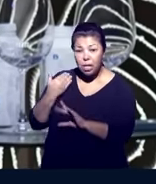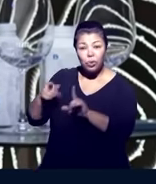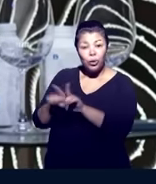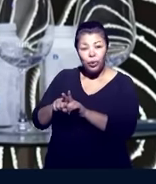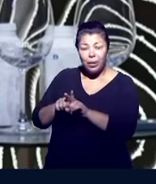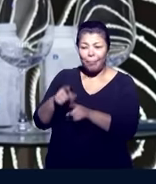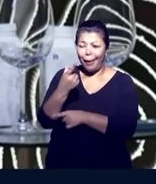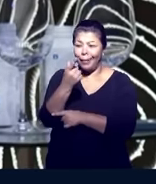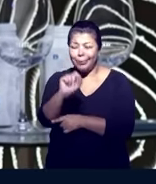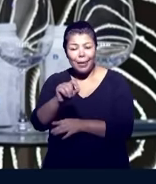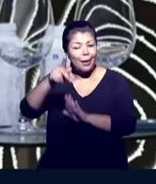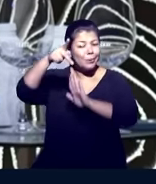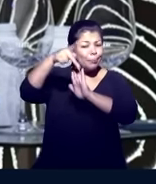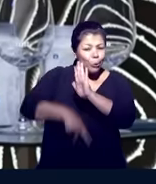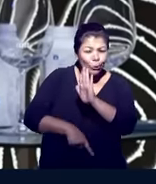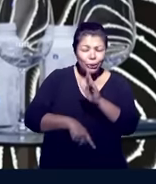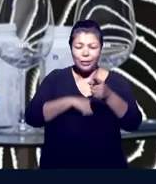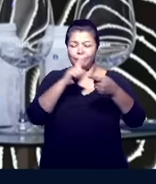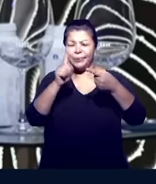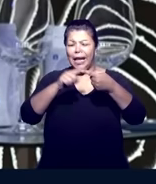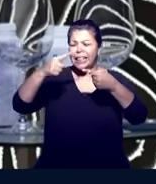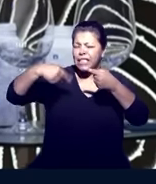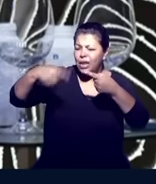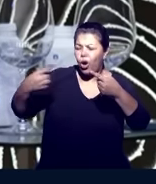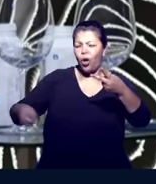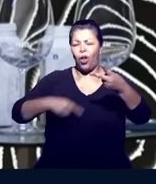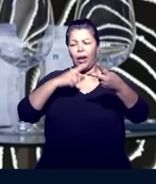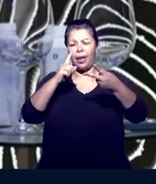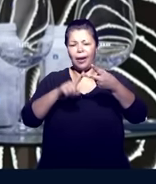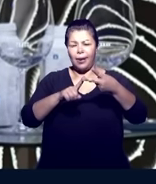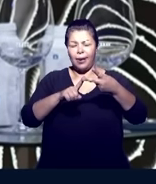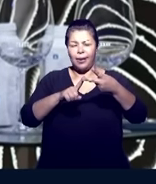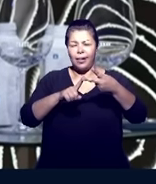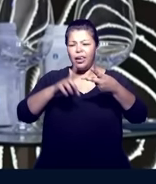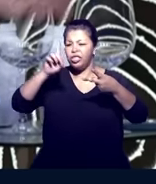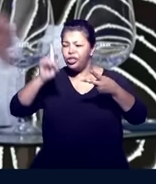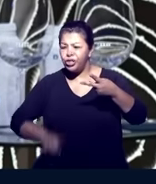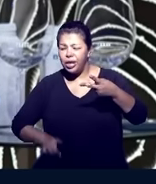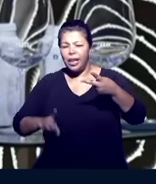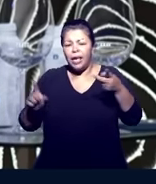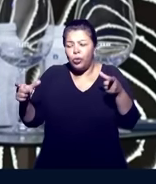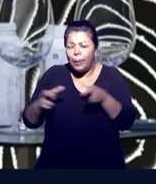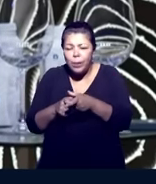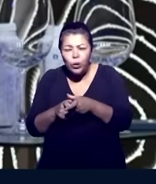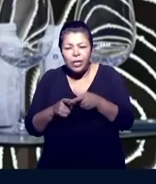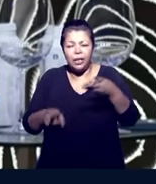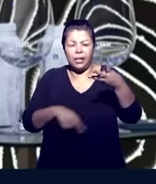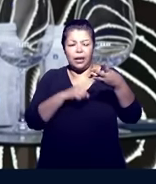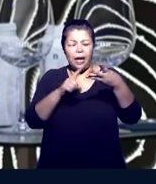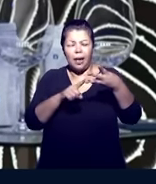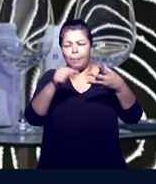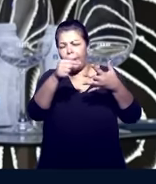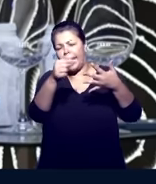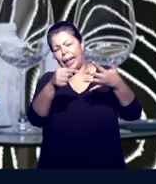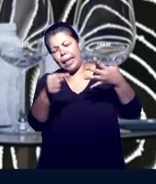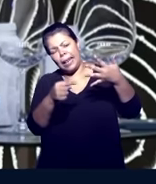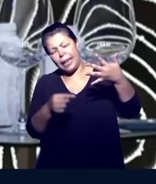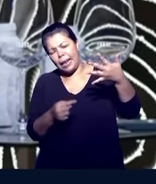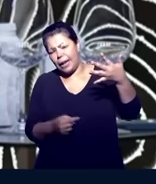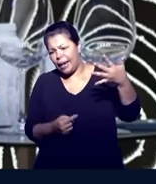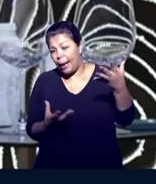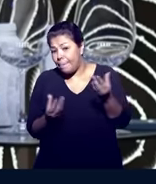projetos de lei Desenrola debenture e direito de minoritário eh Marco de garantia que